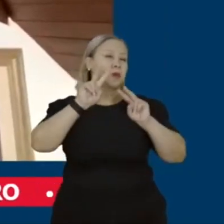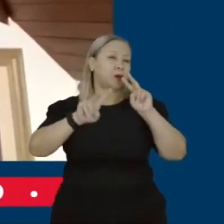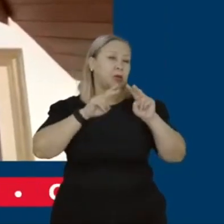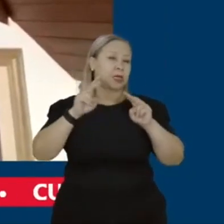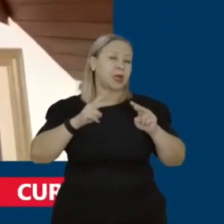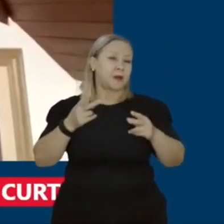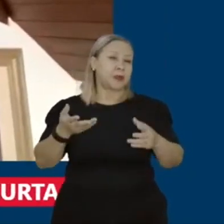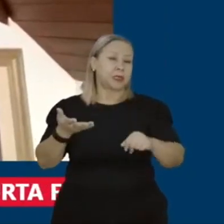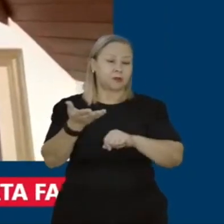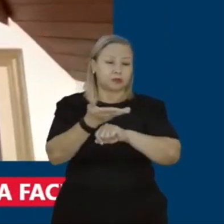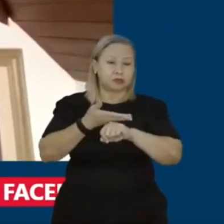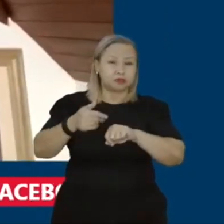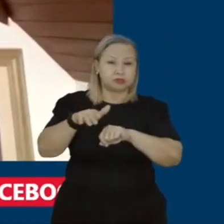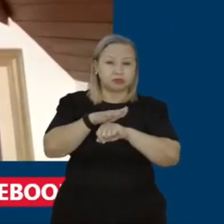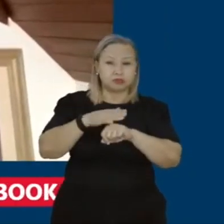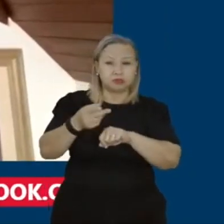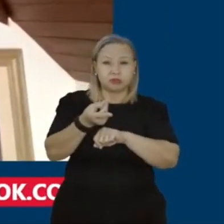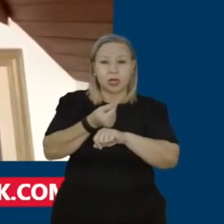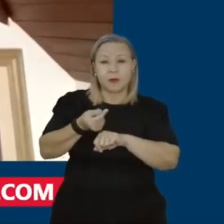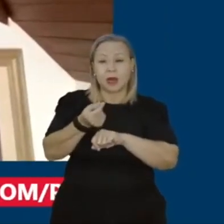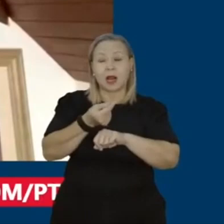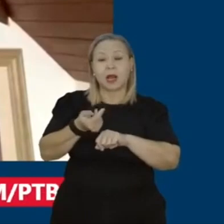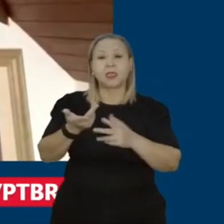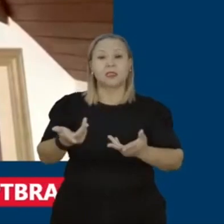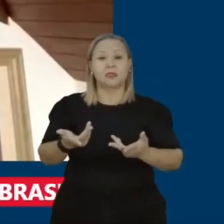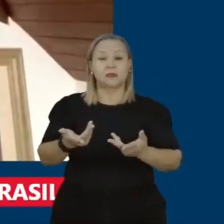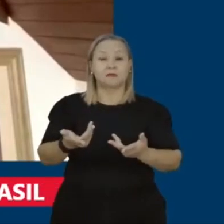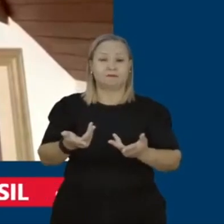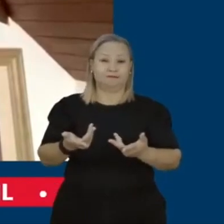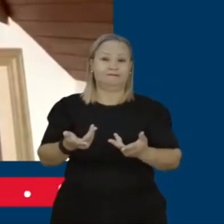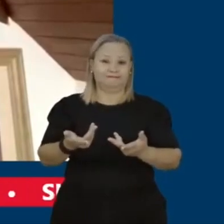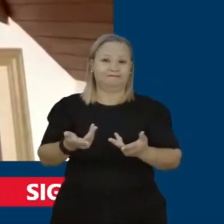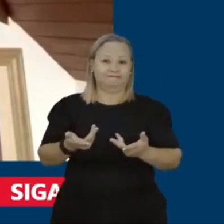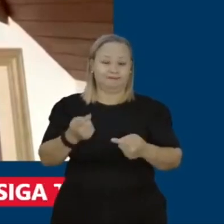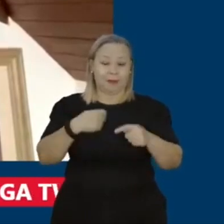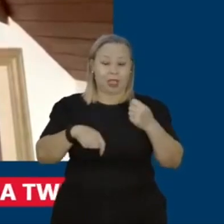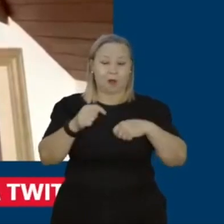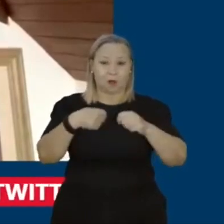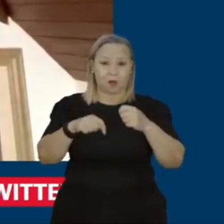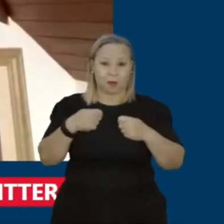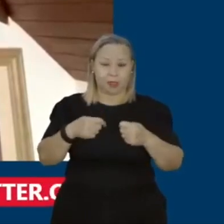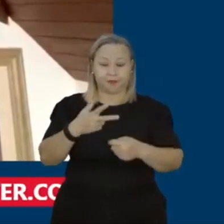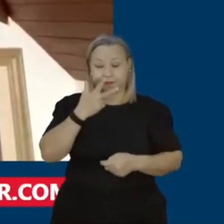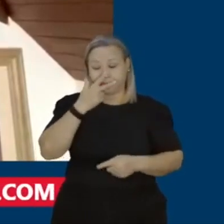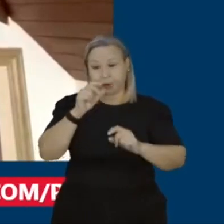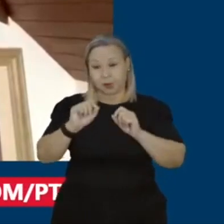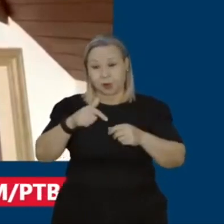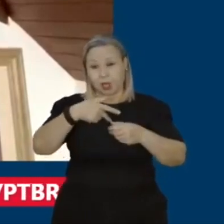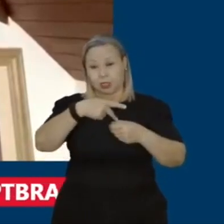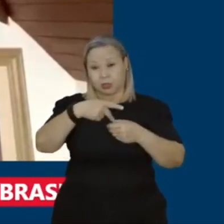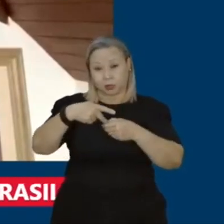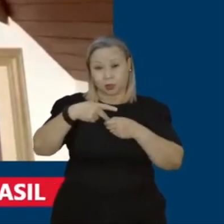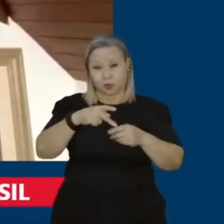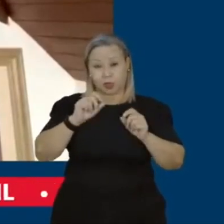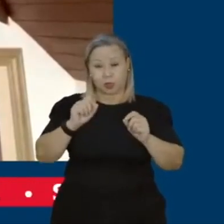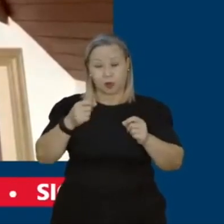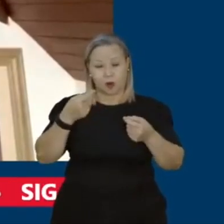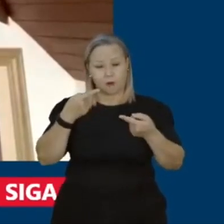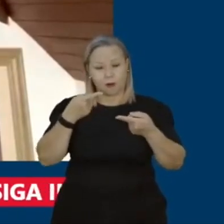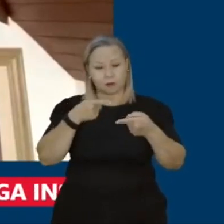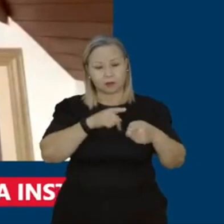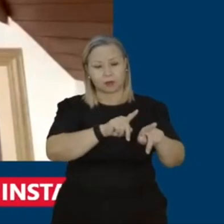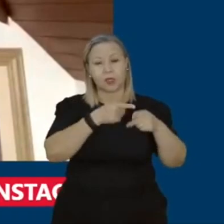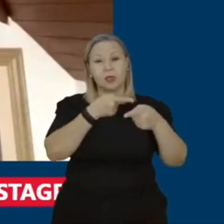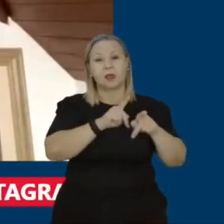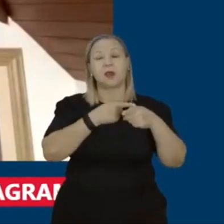do mercado. Você veja, eu acho que o petróleo ele foi atingido